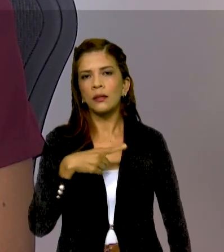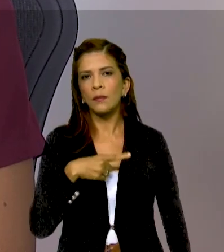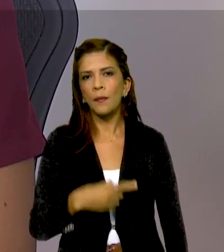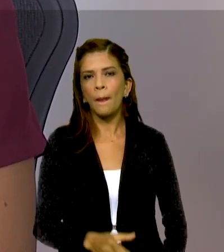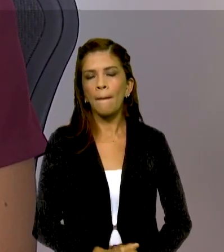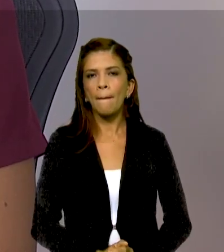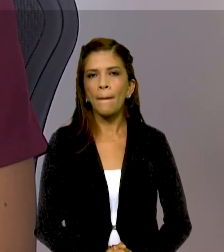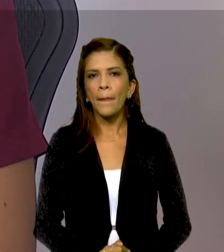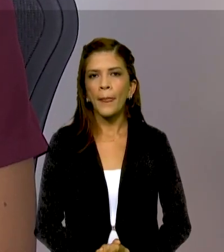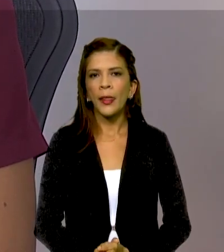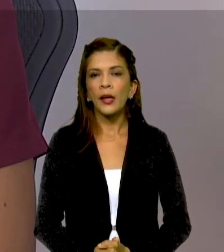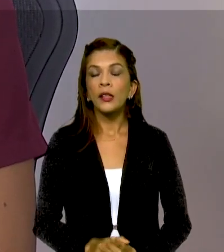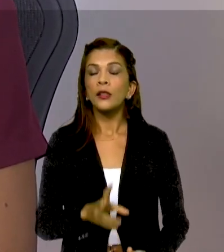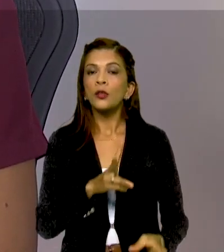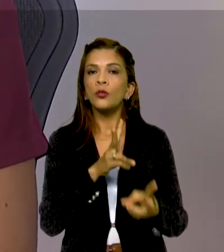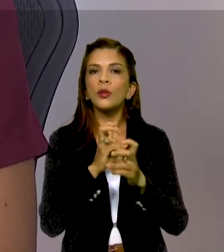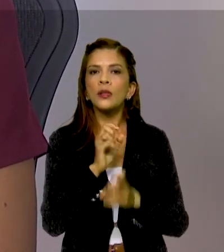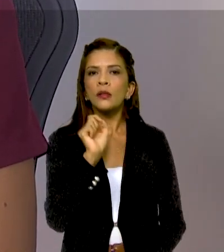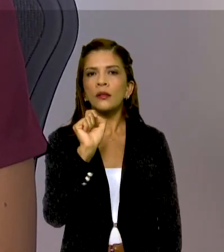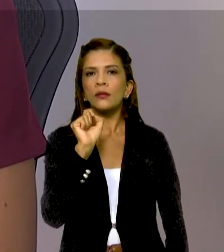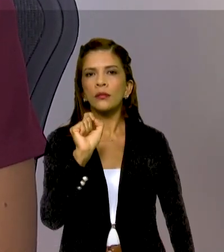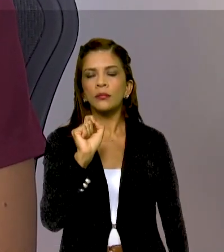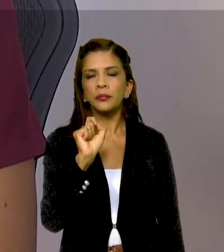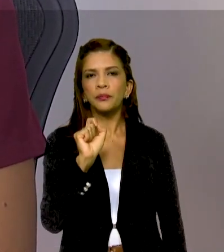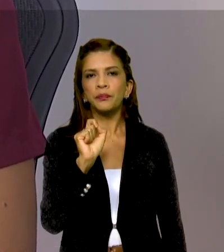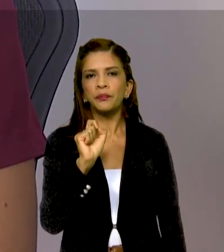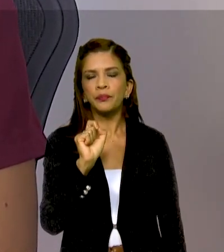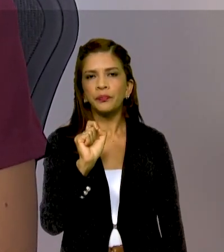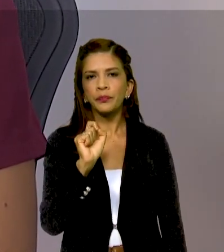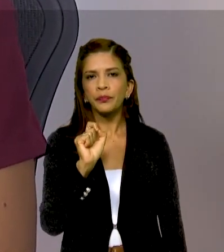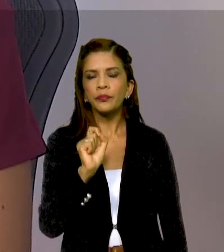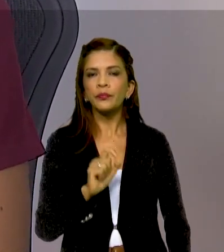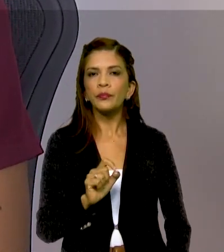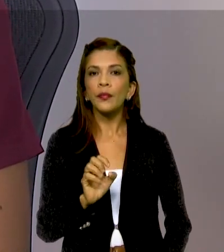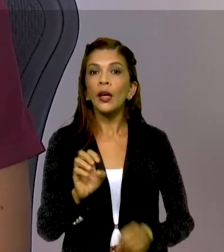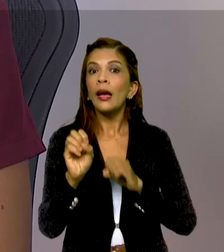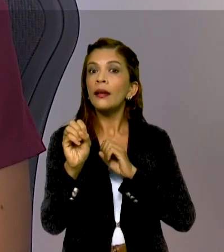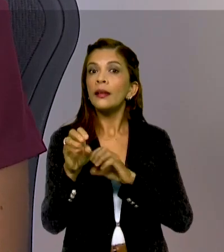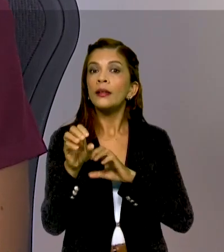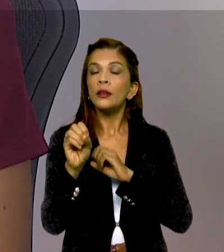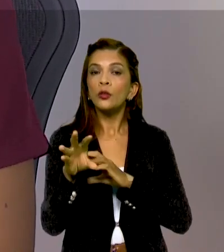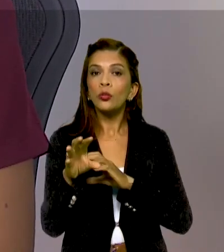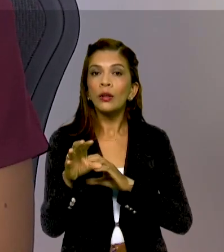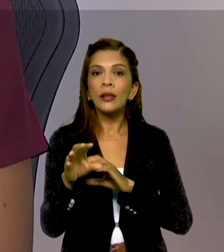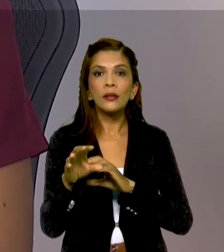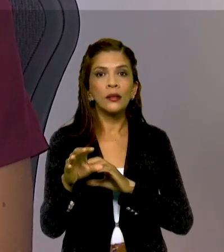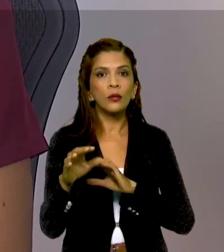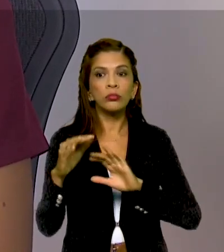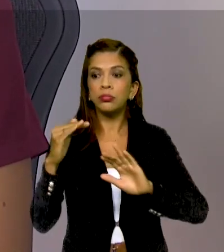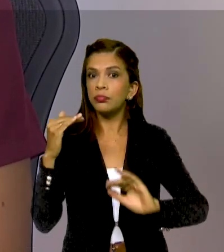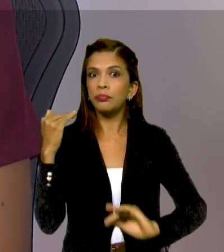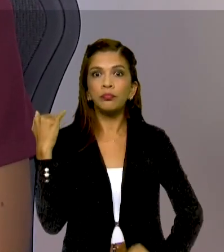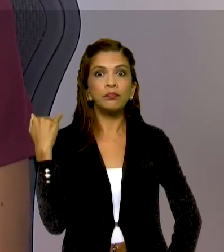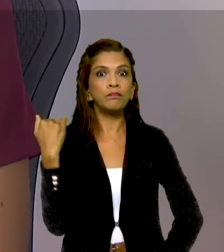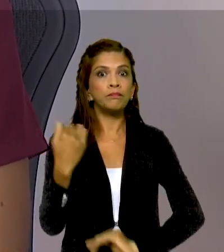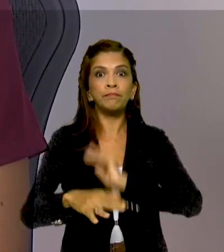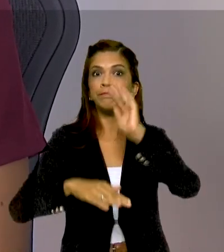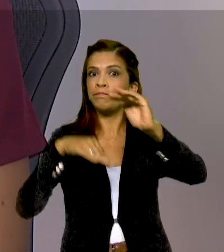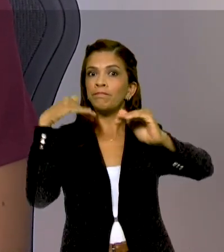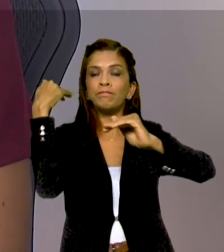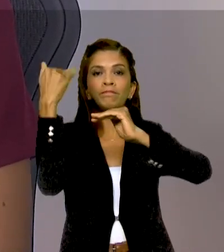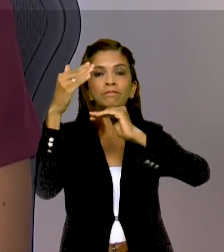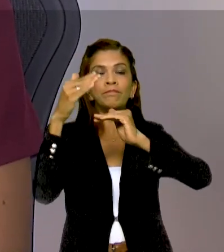observado que a educação ela desenvolveu muito, né? Então, os surdos eles